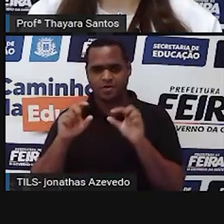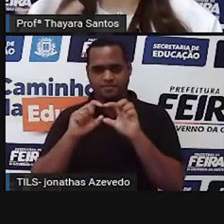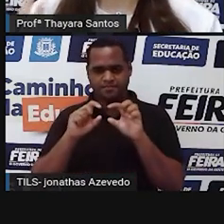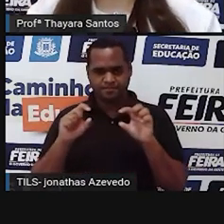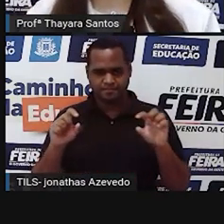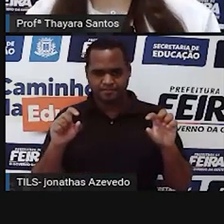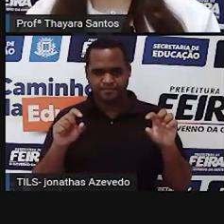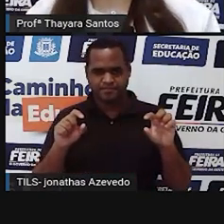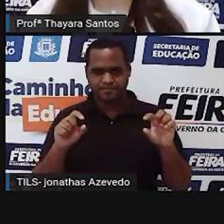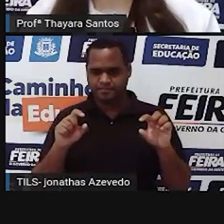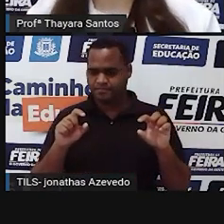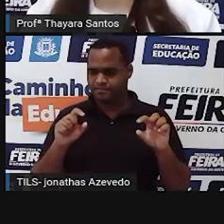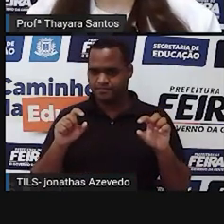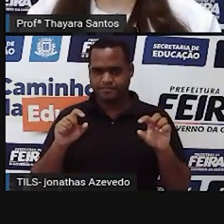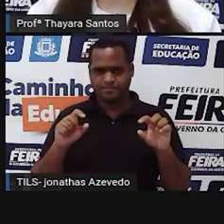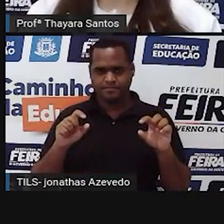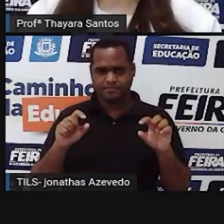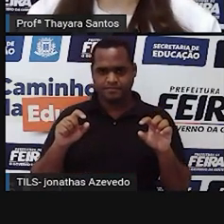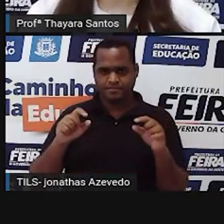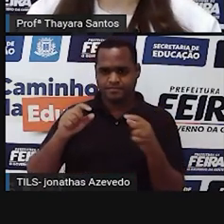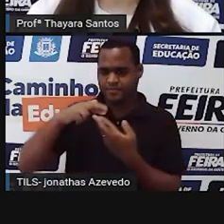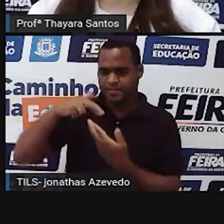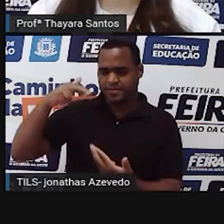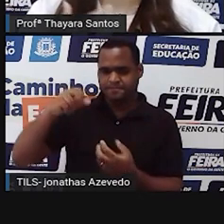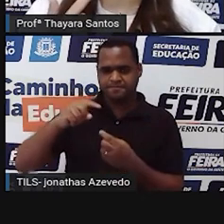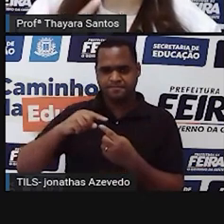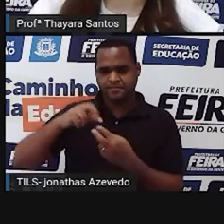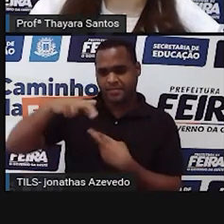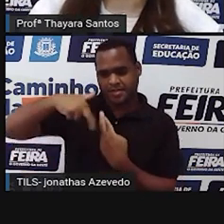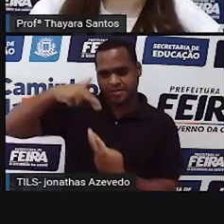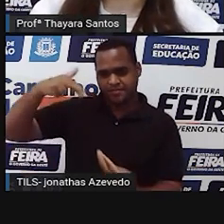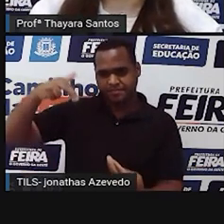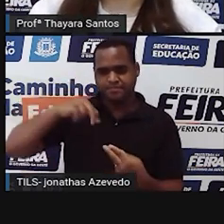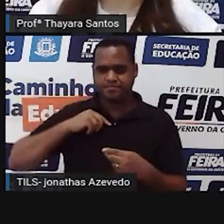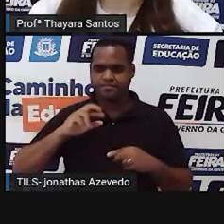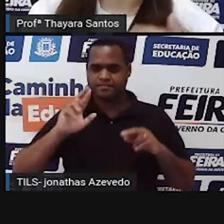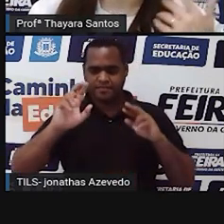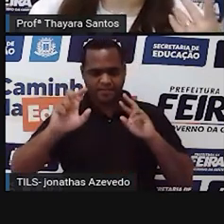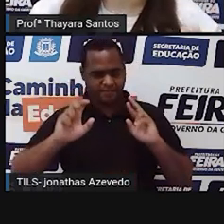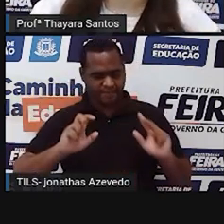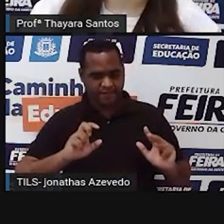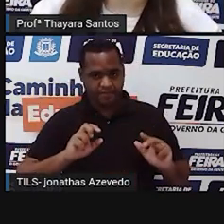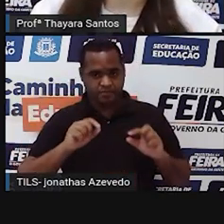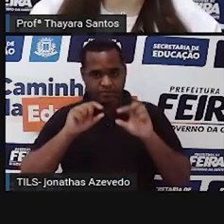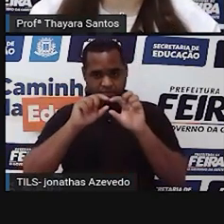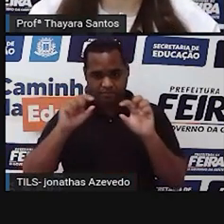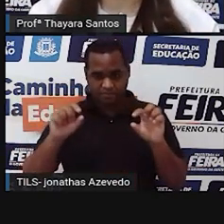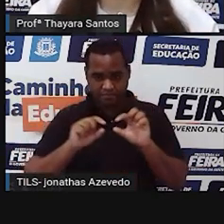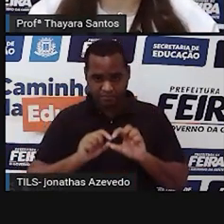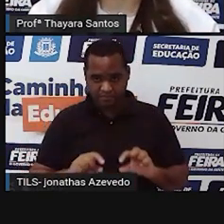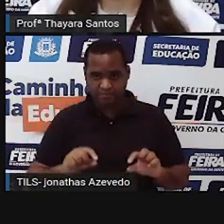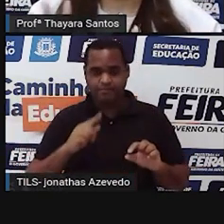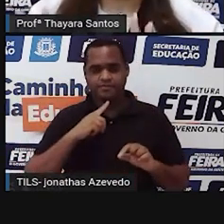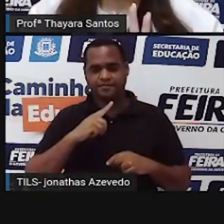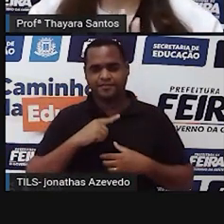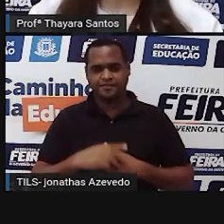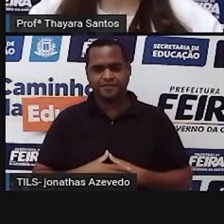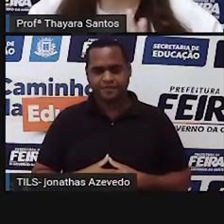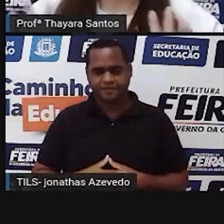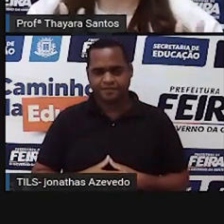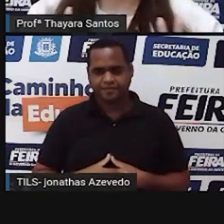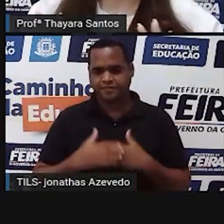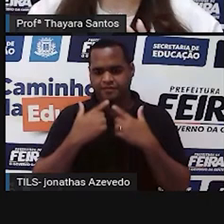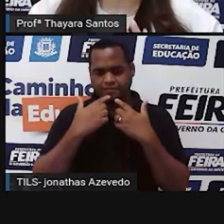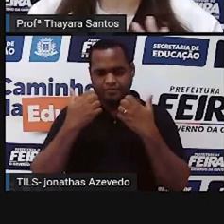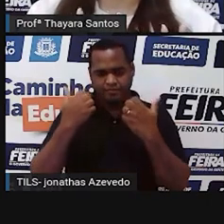ribonucleico, é formado por uma ribose. E o DNA, que é o ácido desoxirribonucleico, é formado por uma desoxirribose. Então, isso